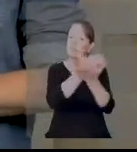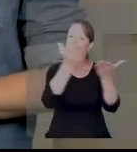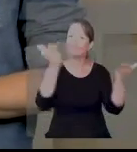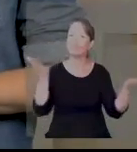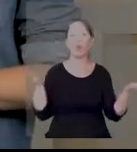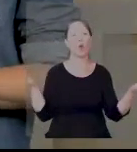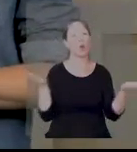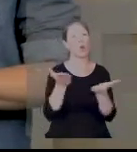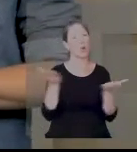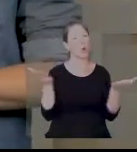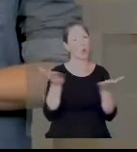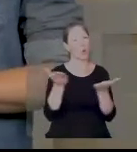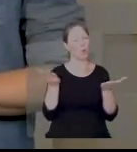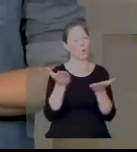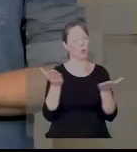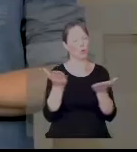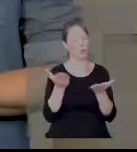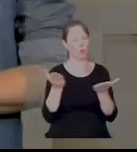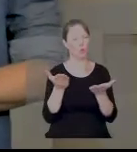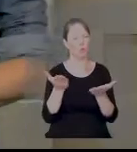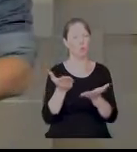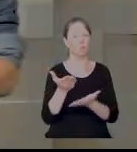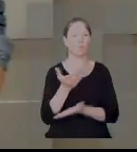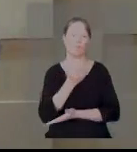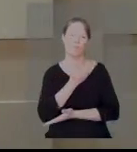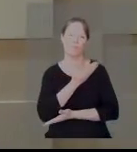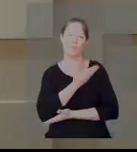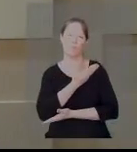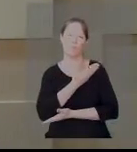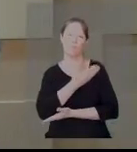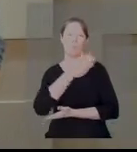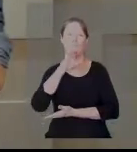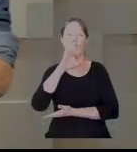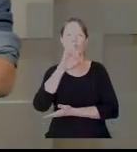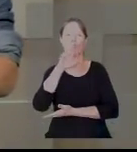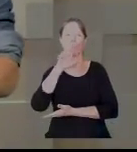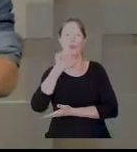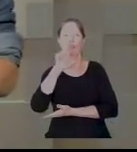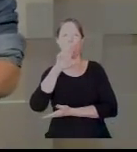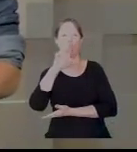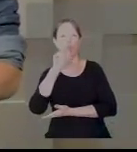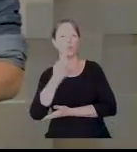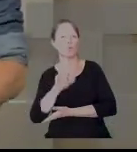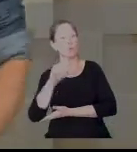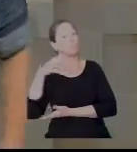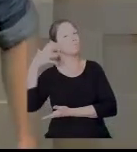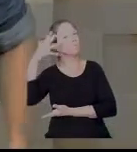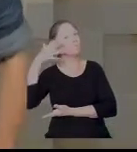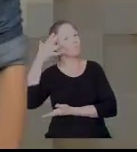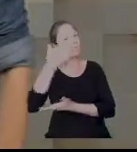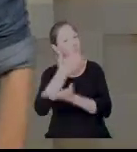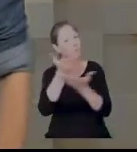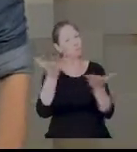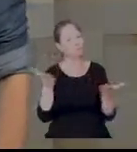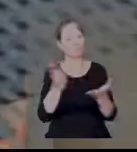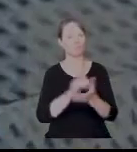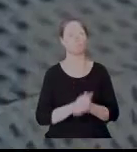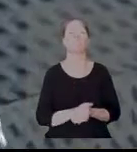E hoje, o nosso apresentador do programa Cantai Alegremente, Eduardo Miller, quer trazer uma mensagem para você. Vai lá,